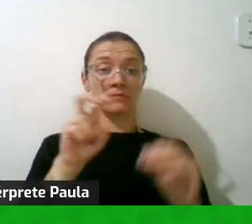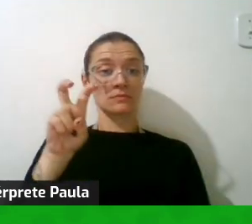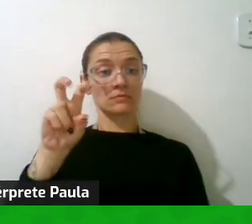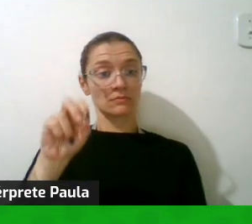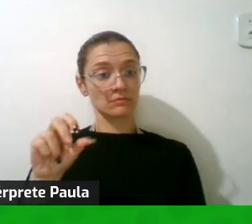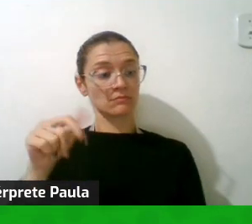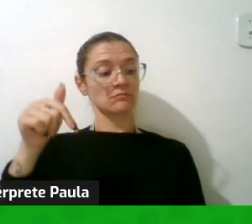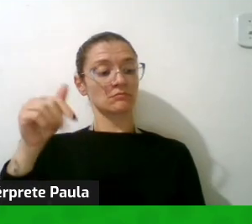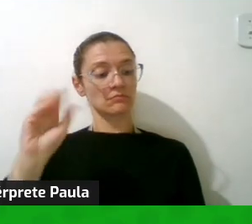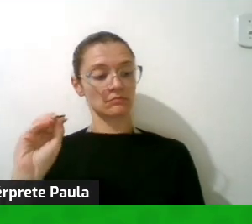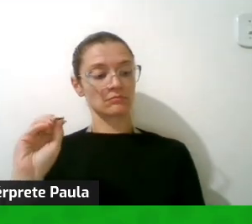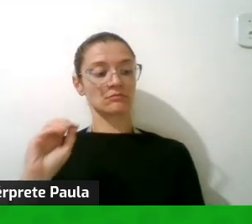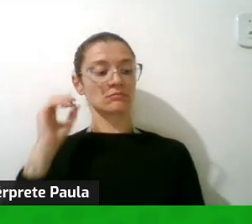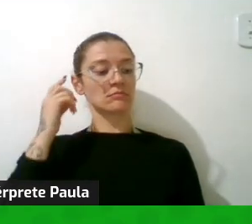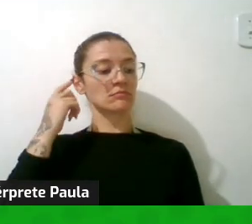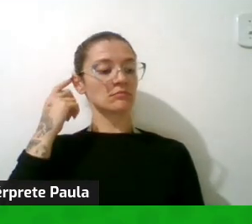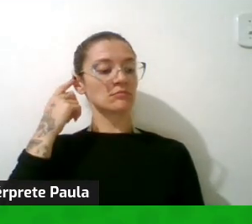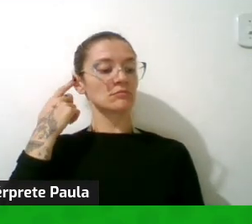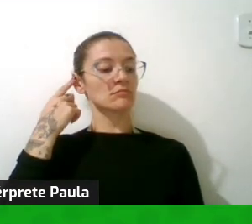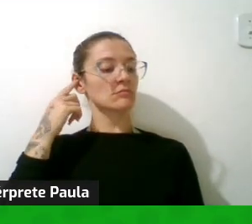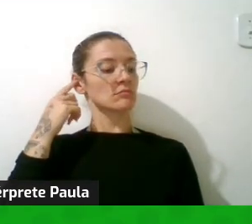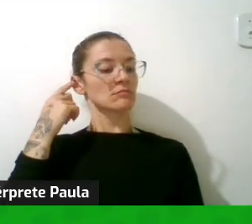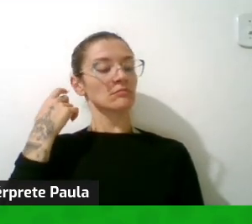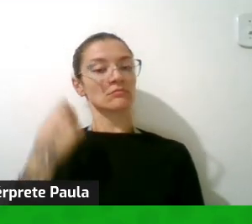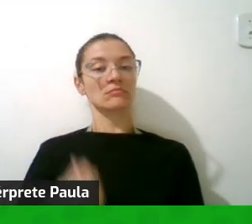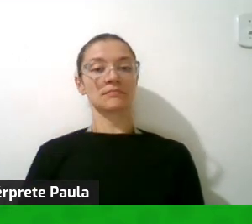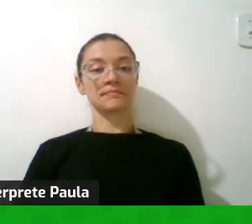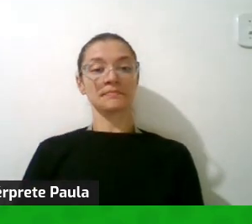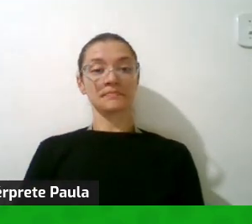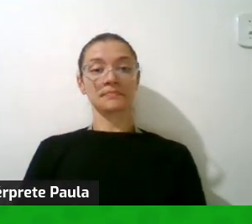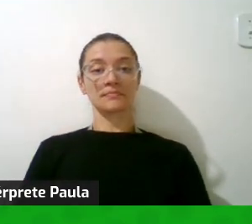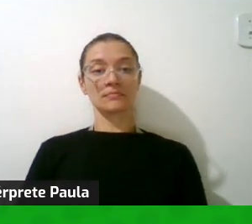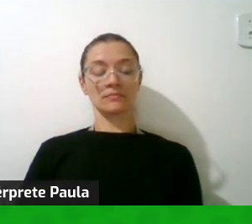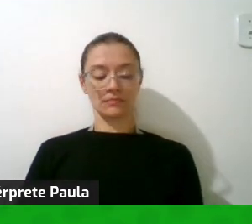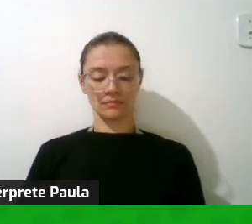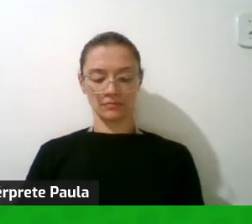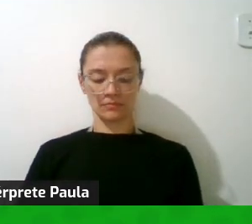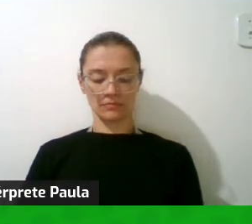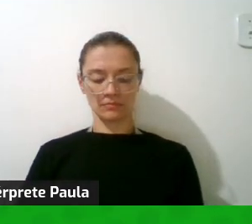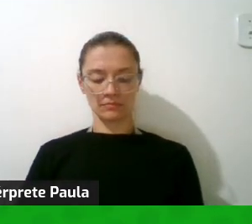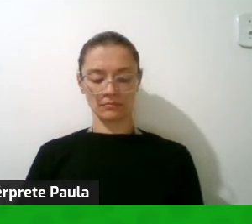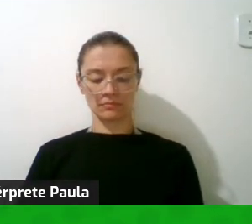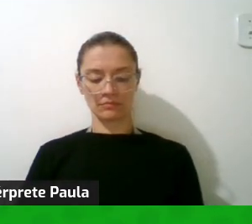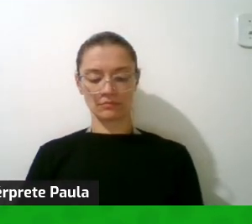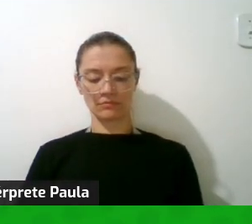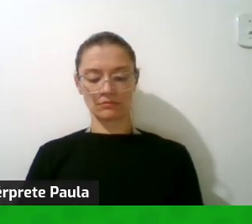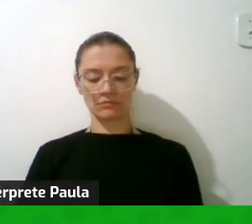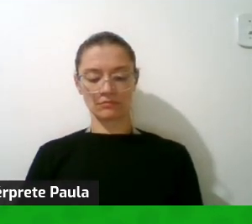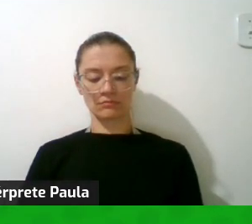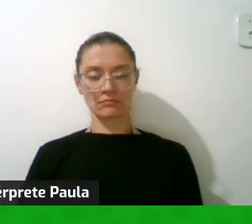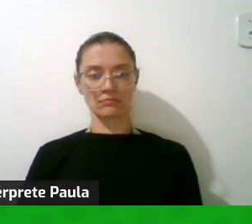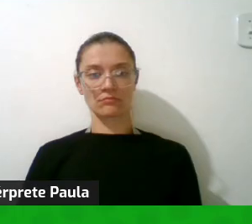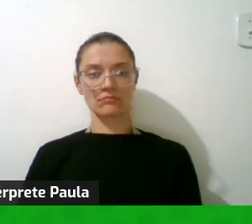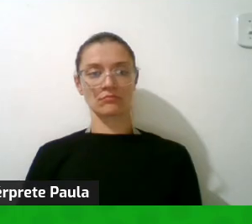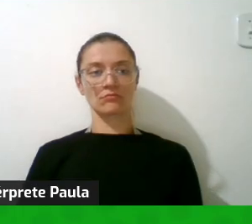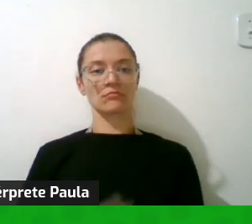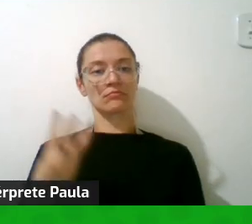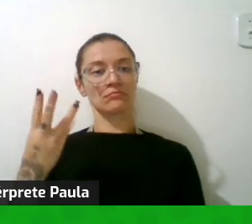70, 30, 50, 100, uma coisa nesse sentido.